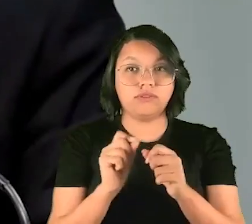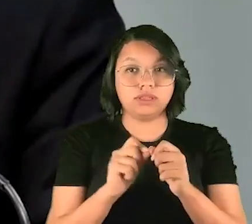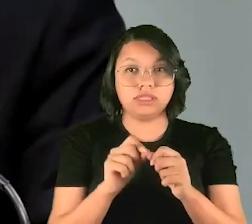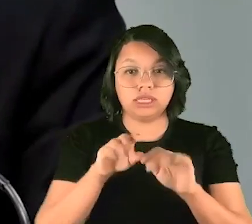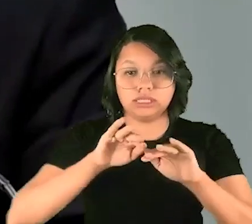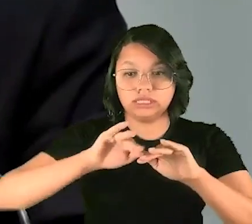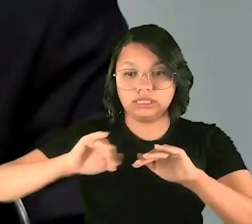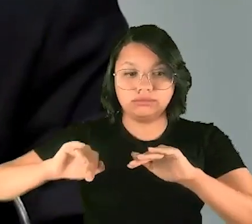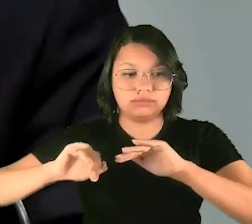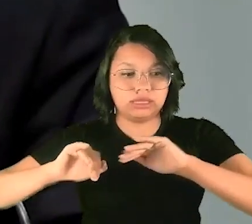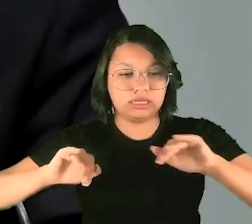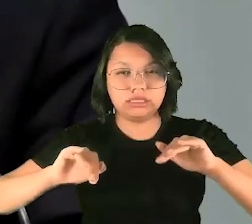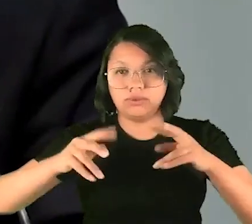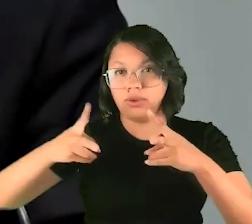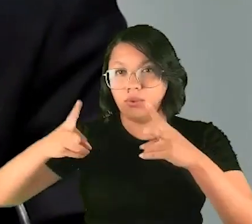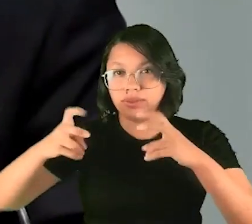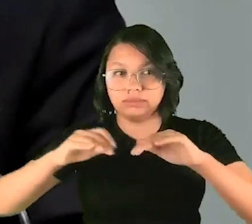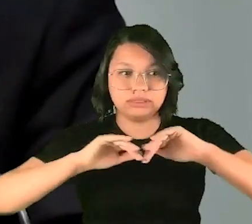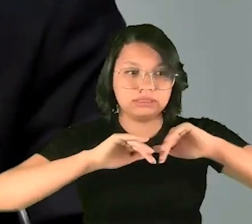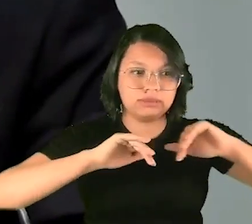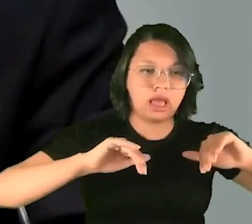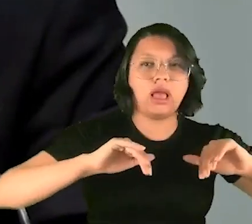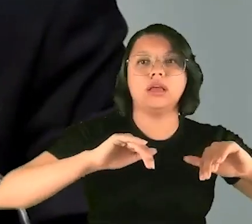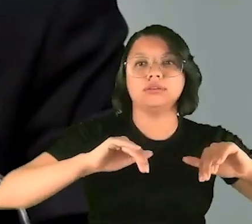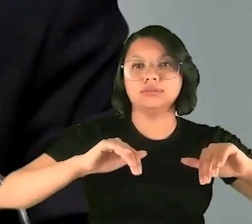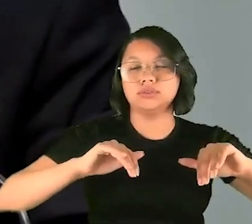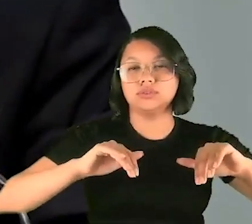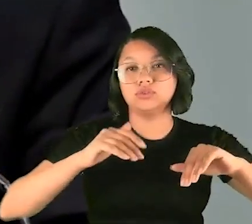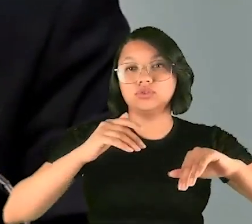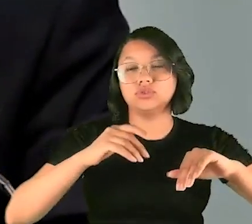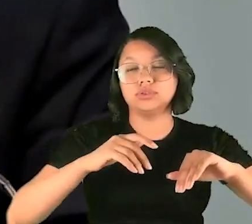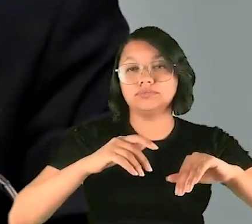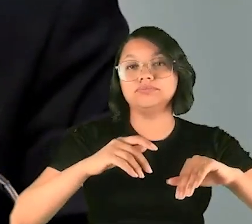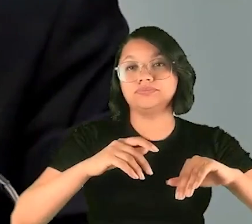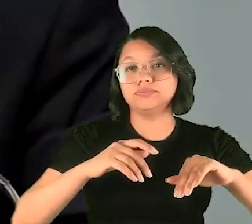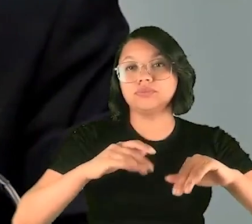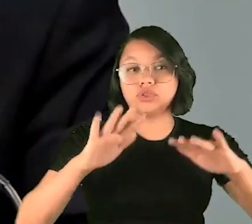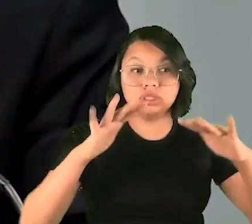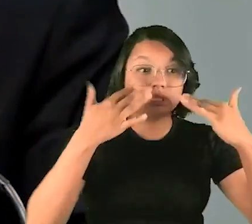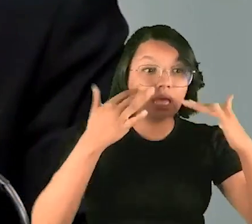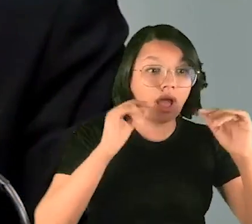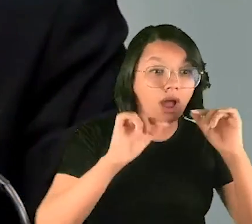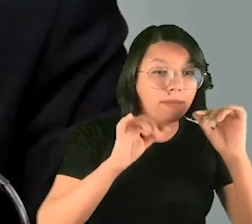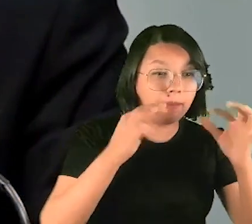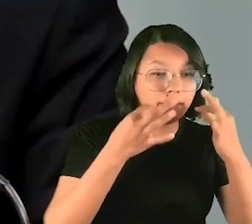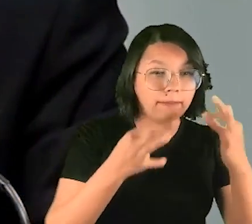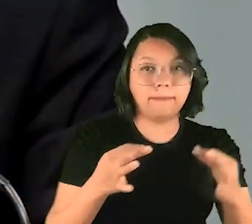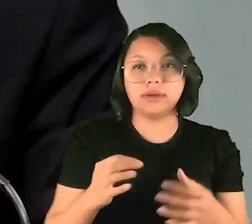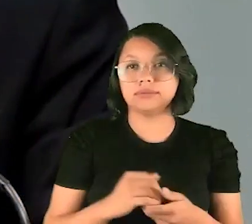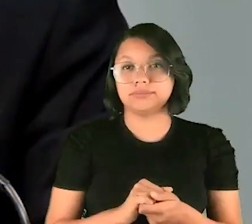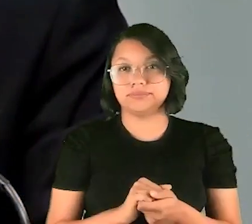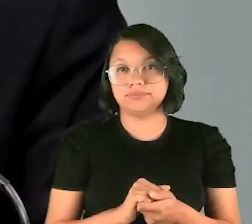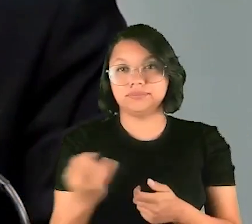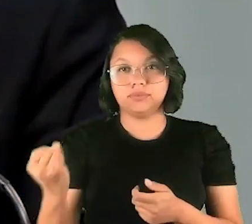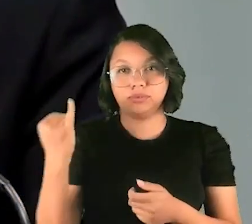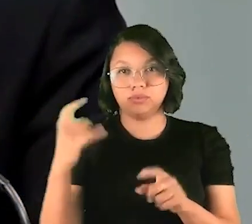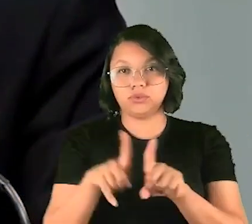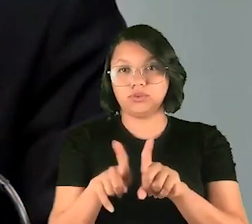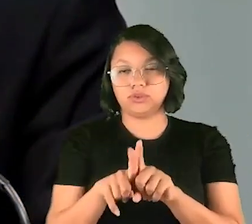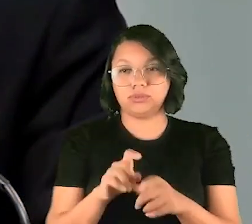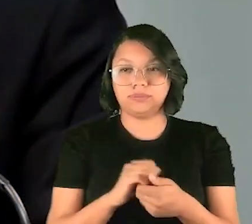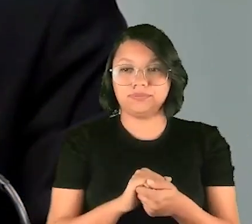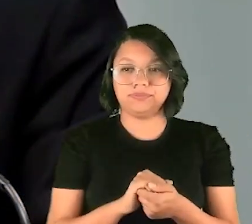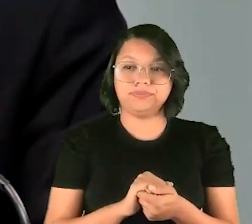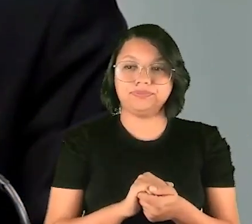minha apresentação sempre, fazer uma separação, um reconhecimento e uma separação muito grande de conflitos de interesse. Isso é muito importante